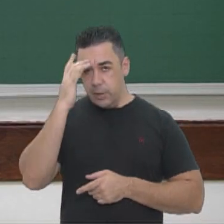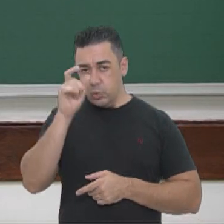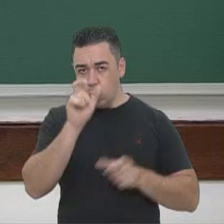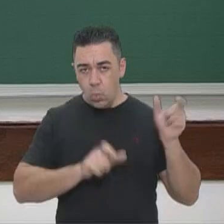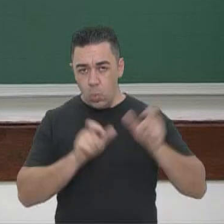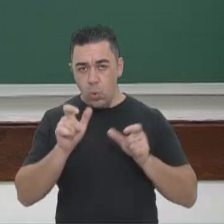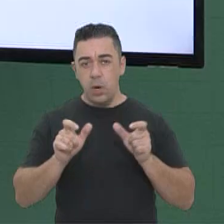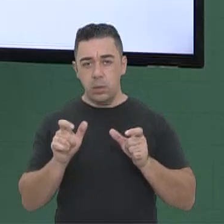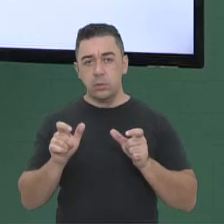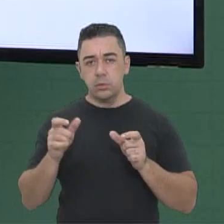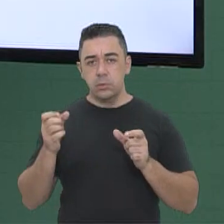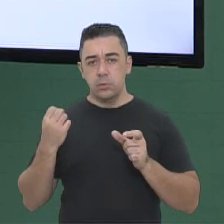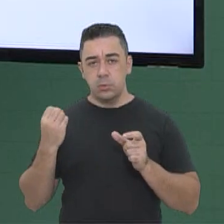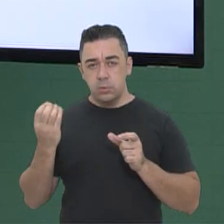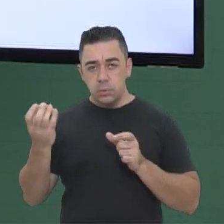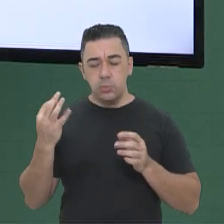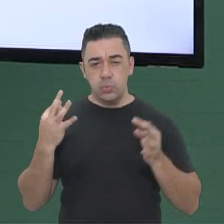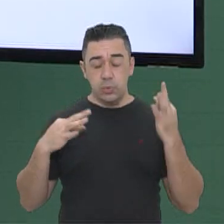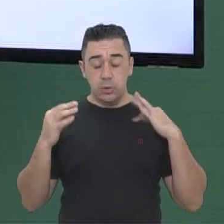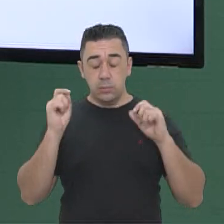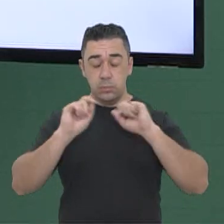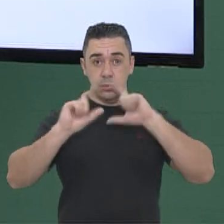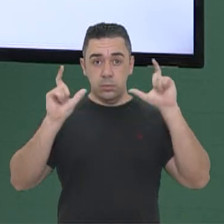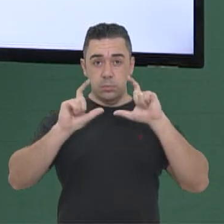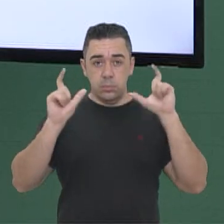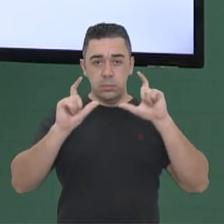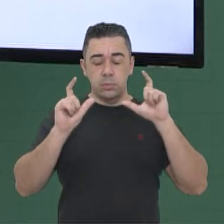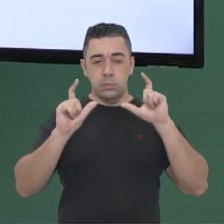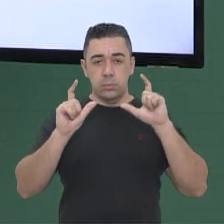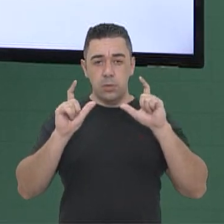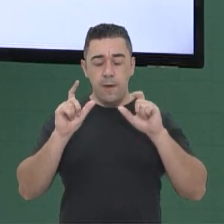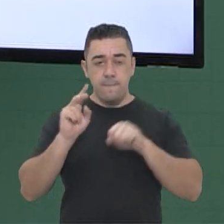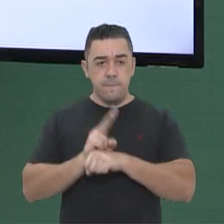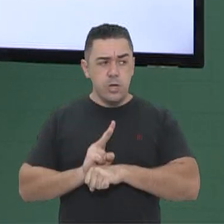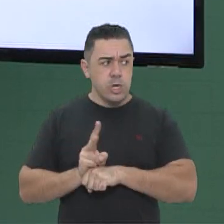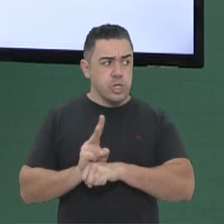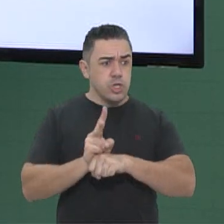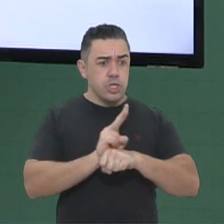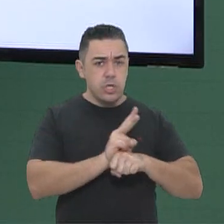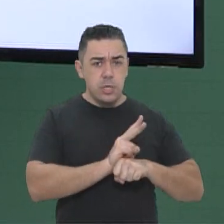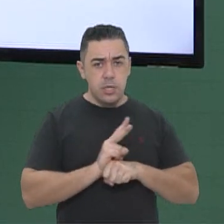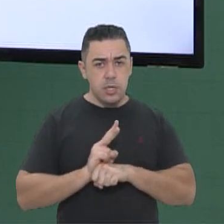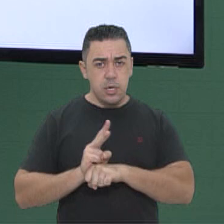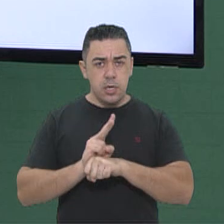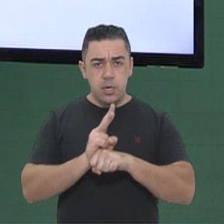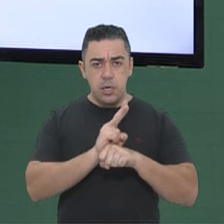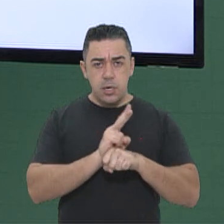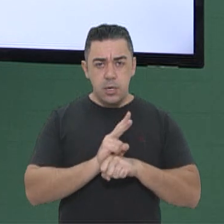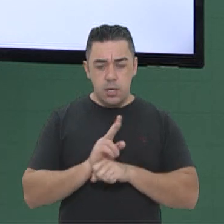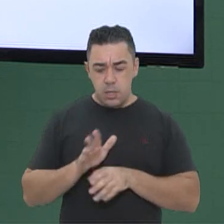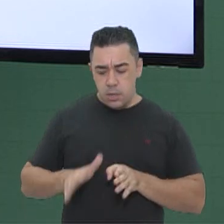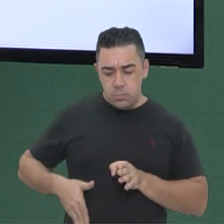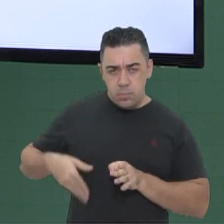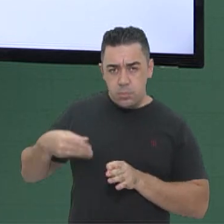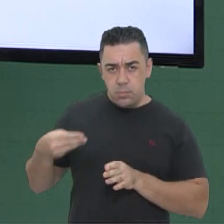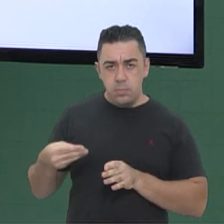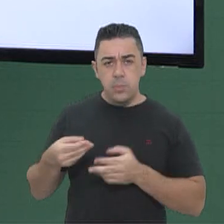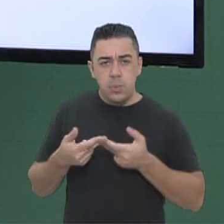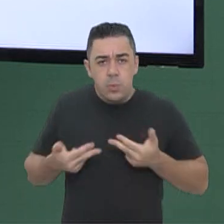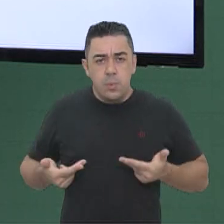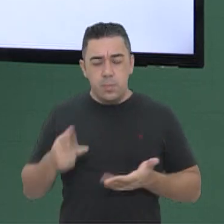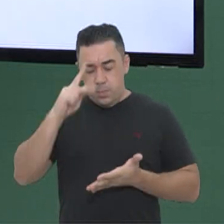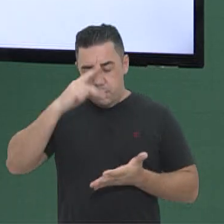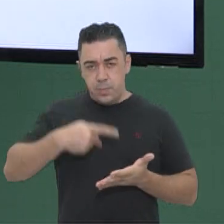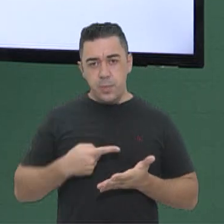deve manter a atenção e vigilância de las pertenências, ou seja,